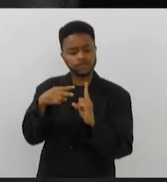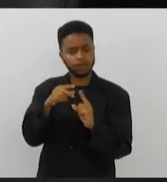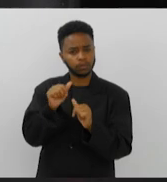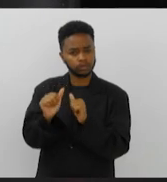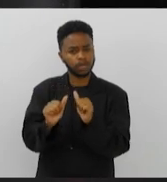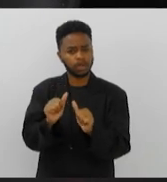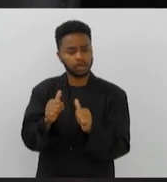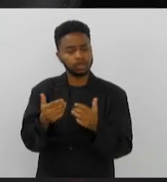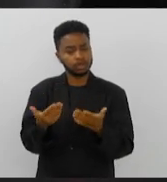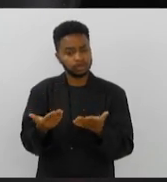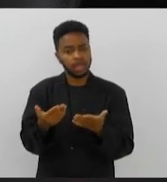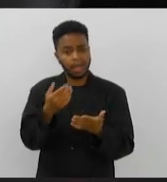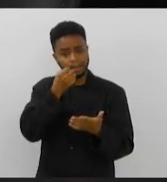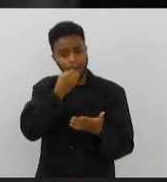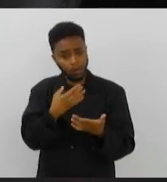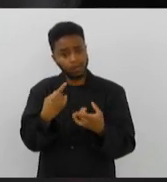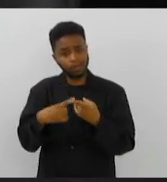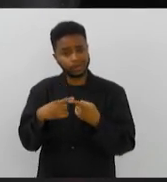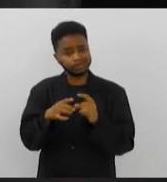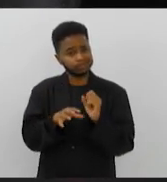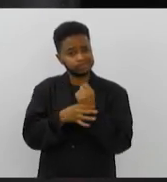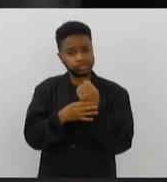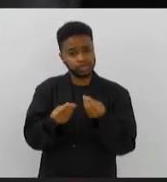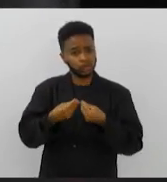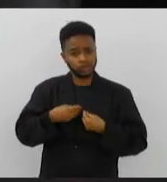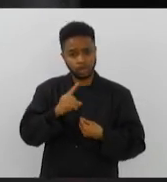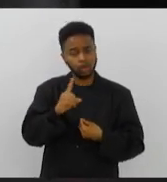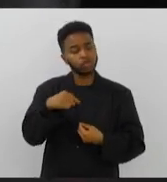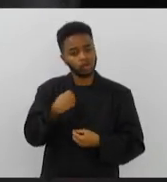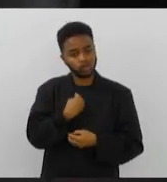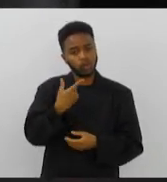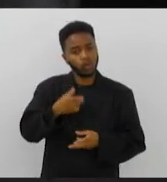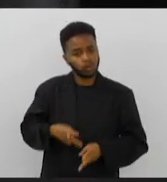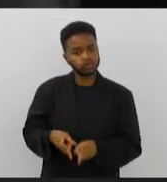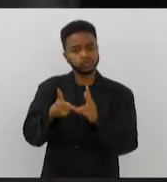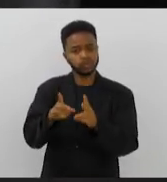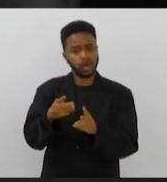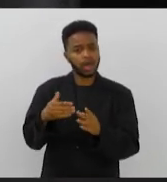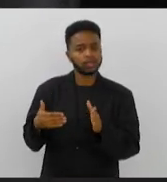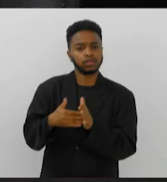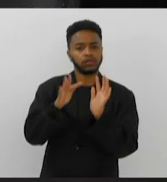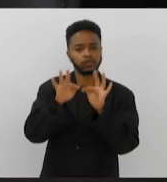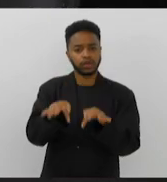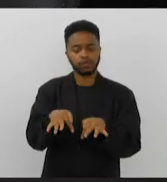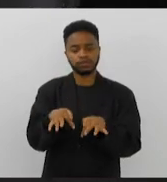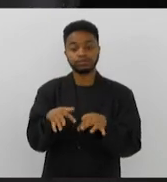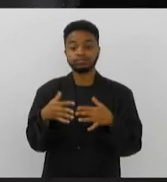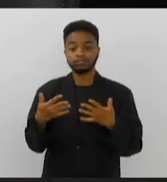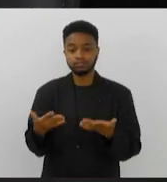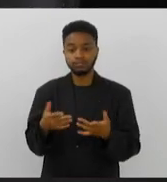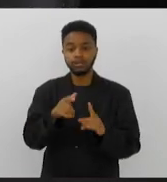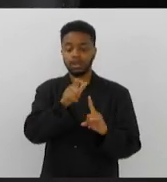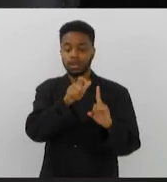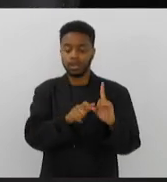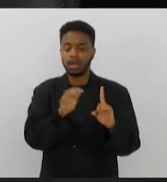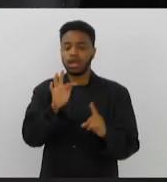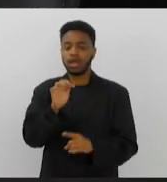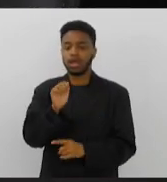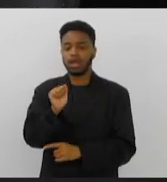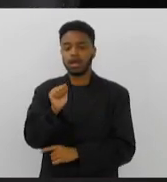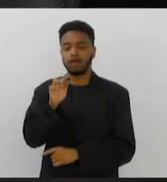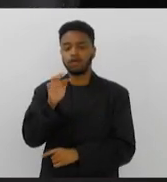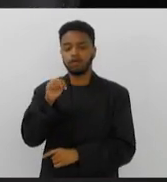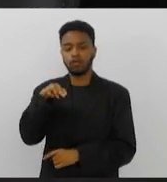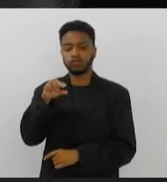mas é bom mas isso também não assegura a gente a gente pode não vamos até o final a gente não fez nada de errado vamos até o final Afonso como